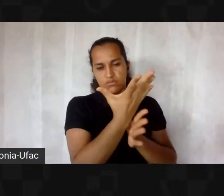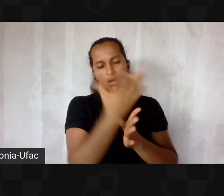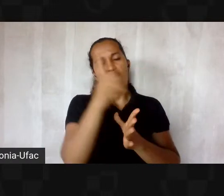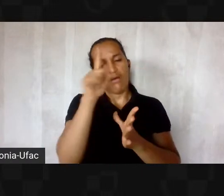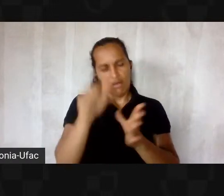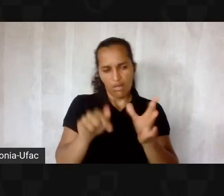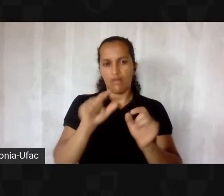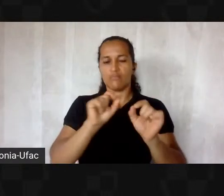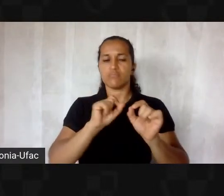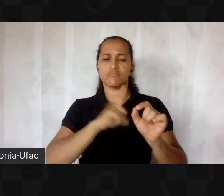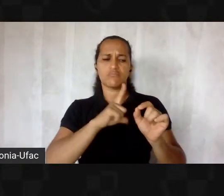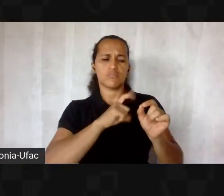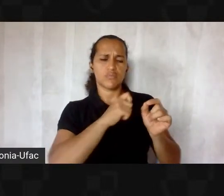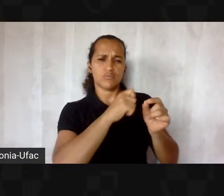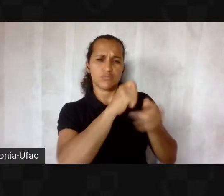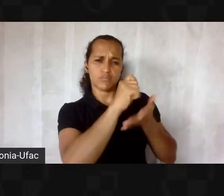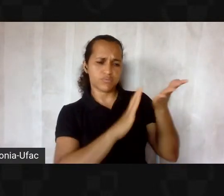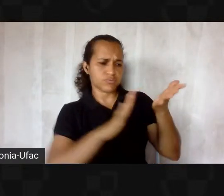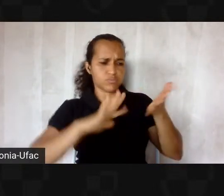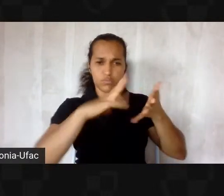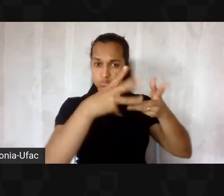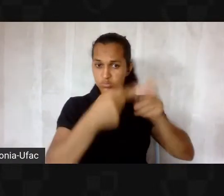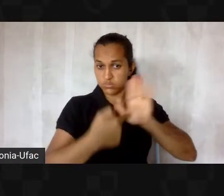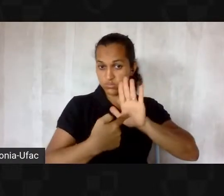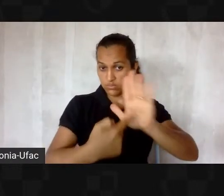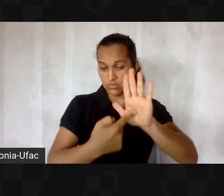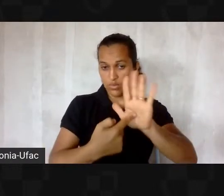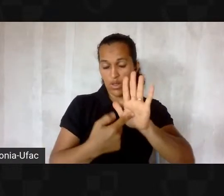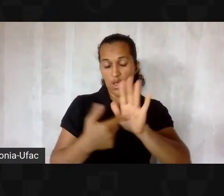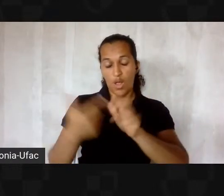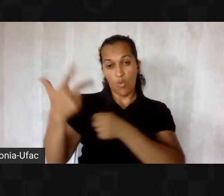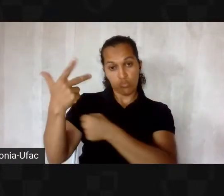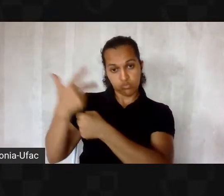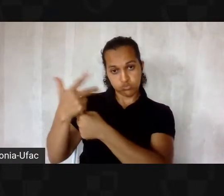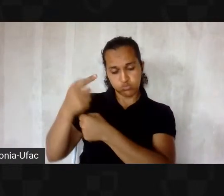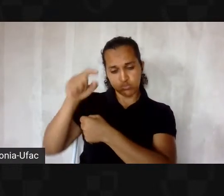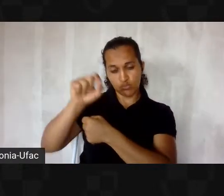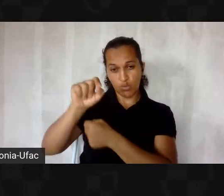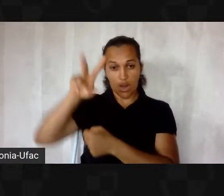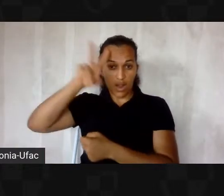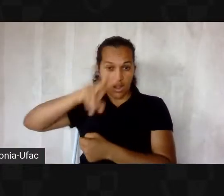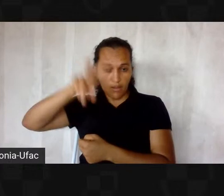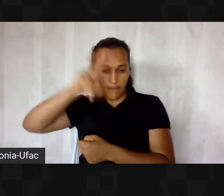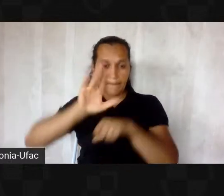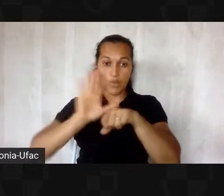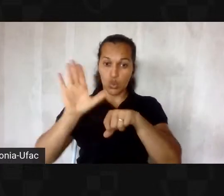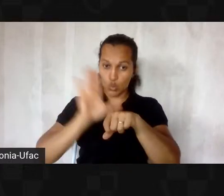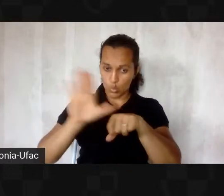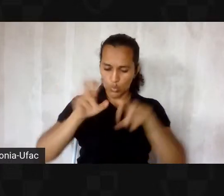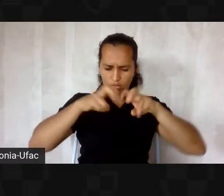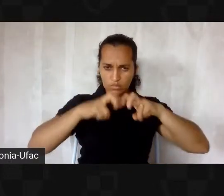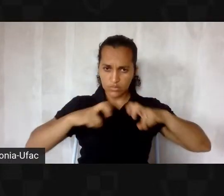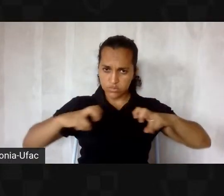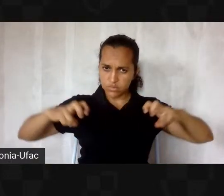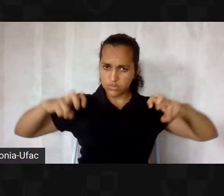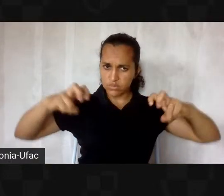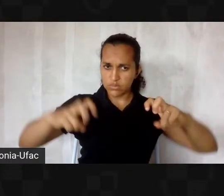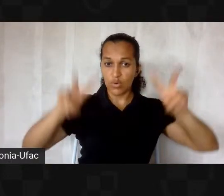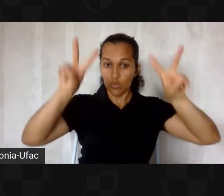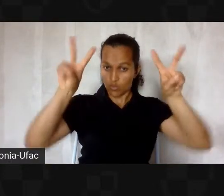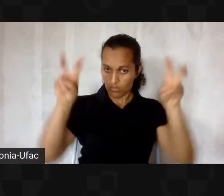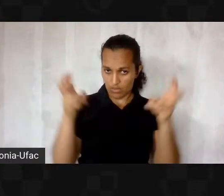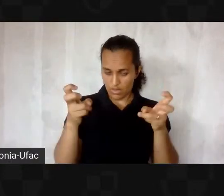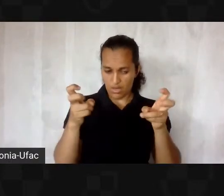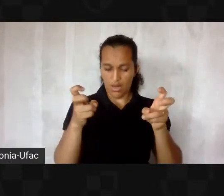estão concentradas na exibição de um vídeo com a memória do curso, na mesa redonda intitulada as